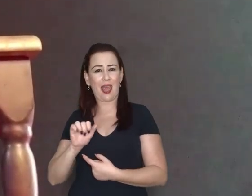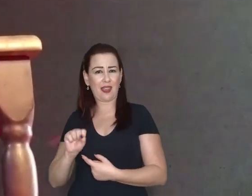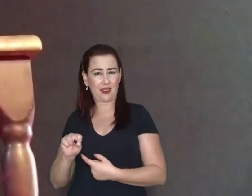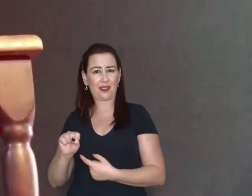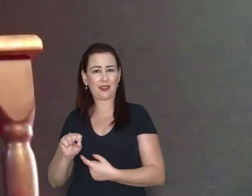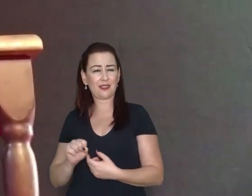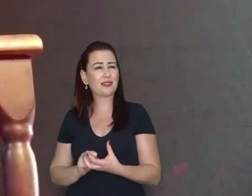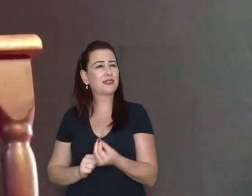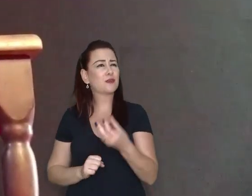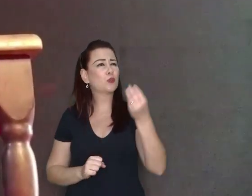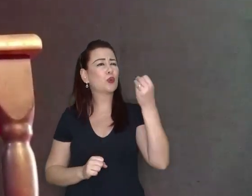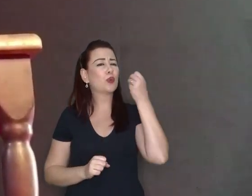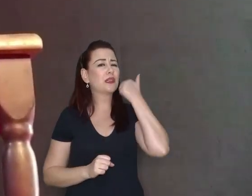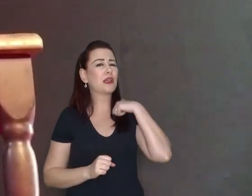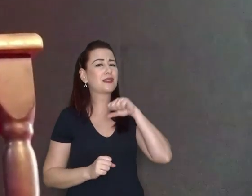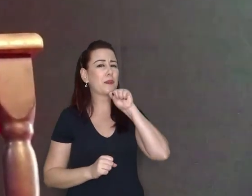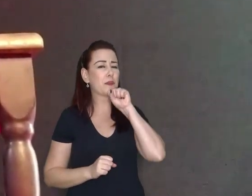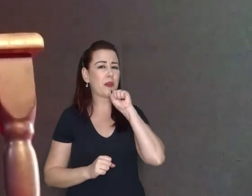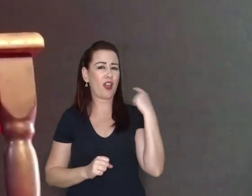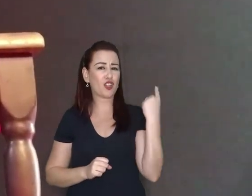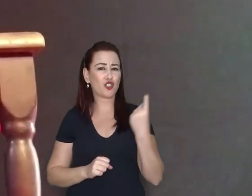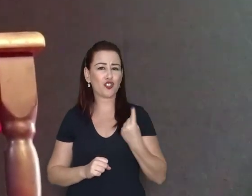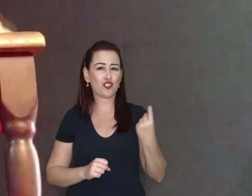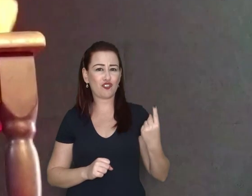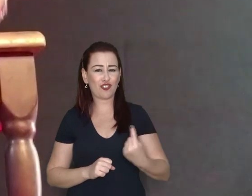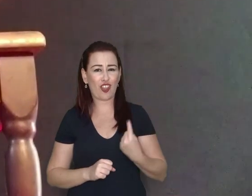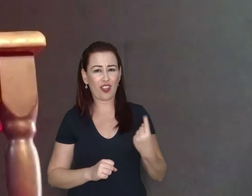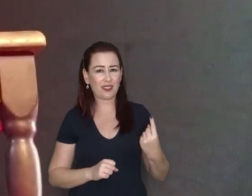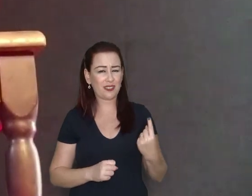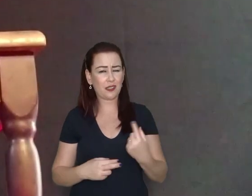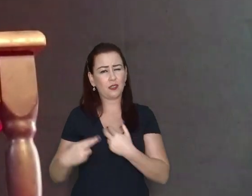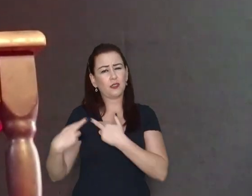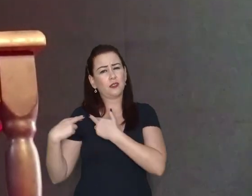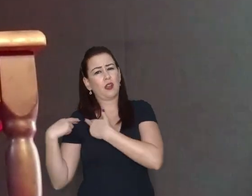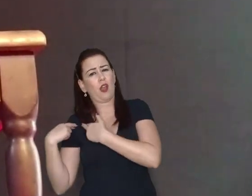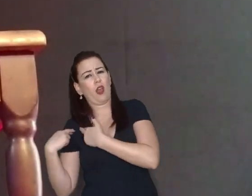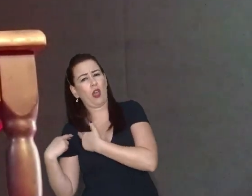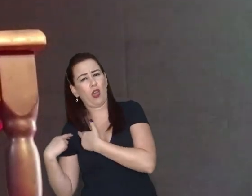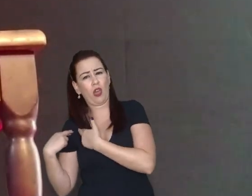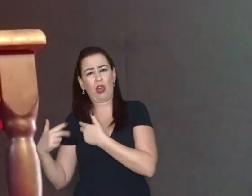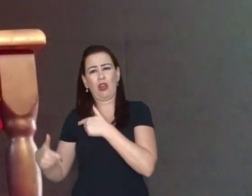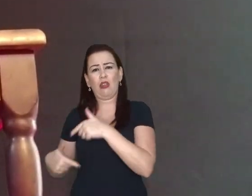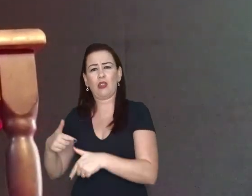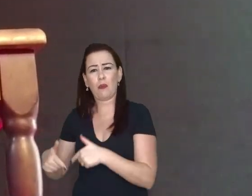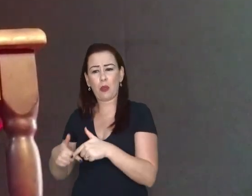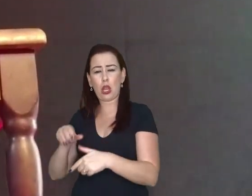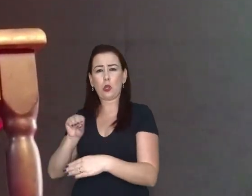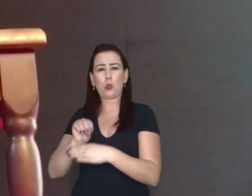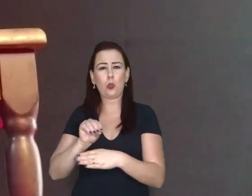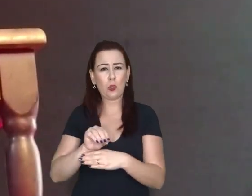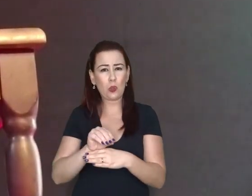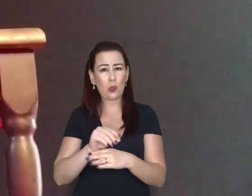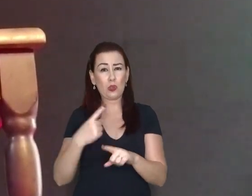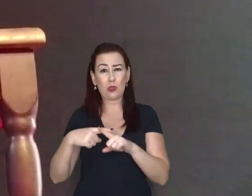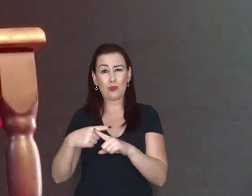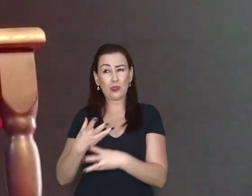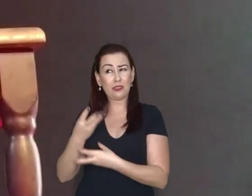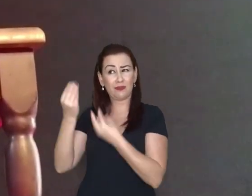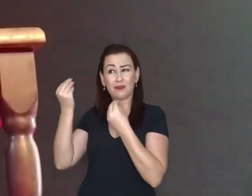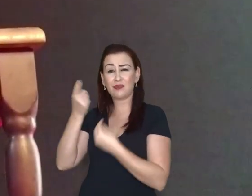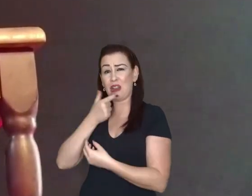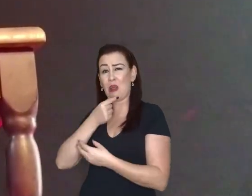mães solo, anuladas em sobrecargas, obrigadas pelo abandono dos